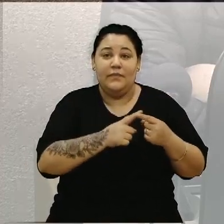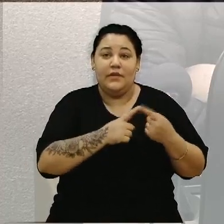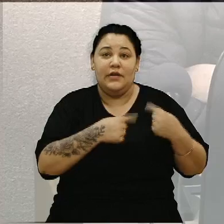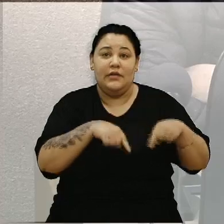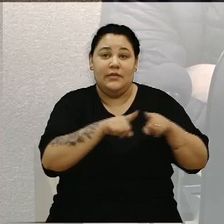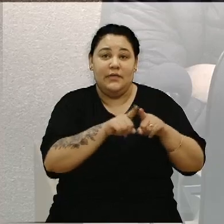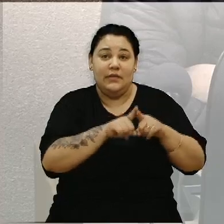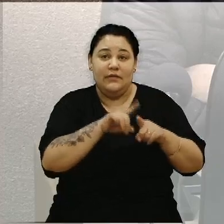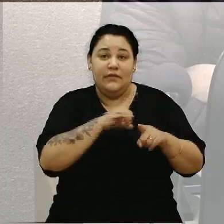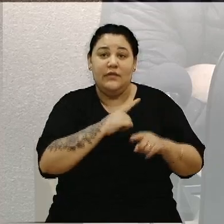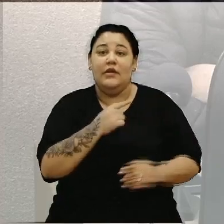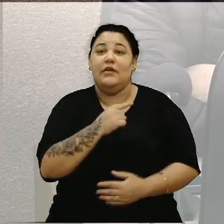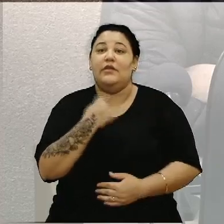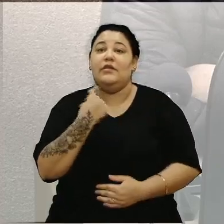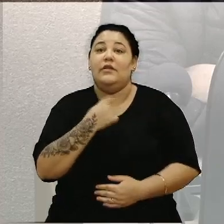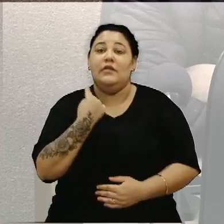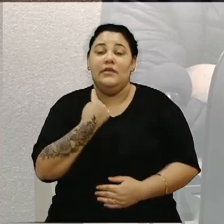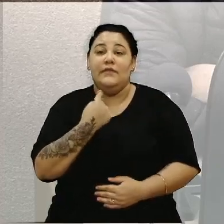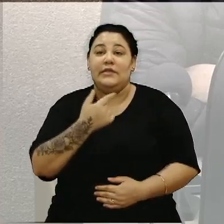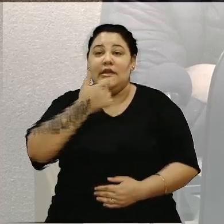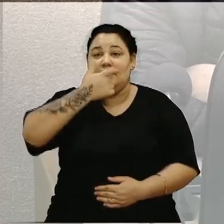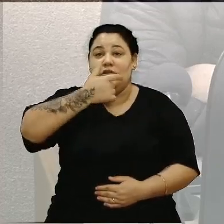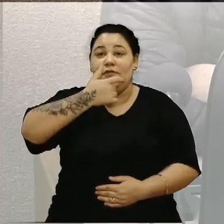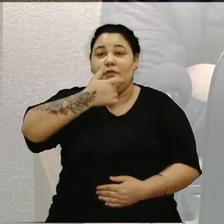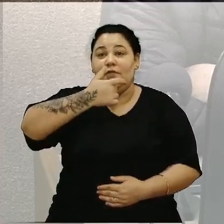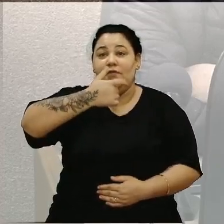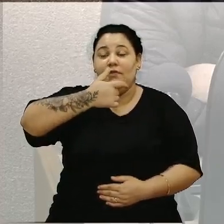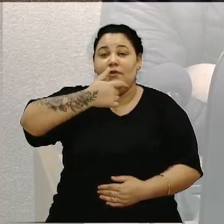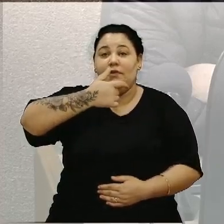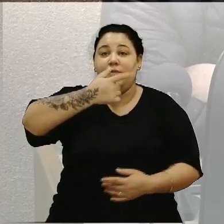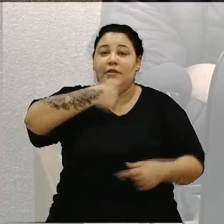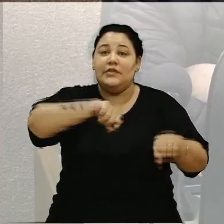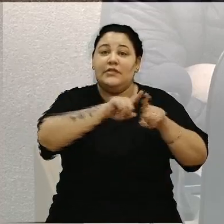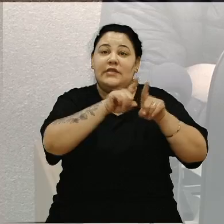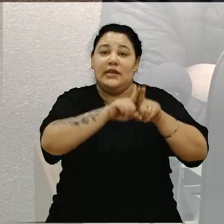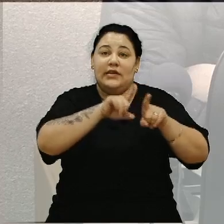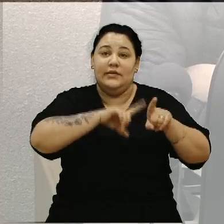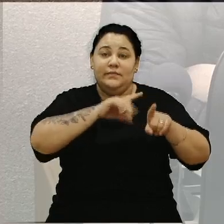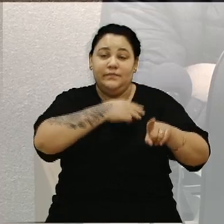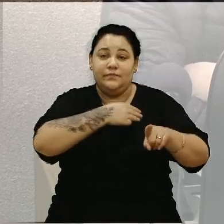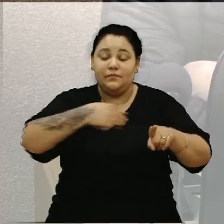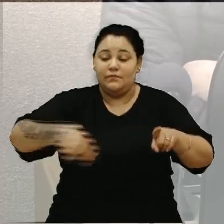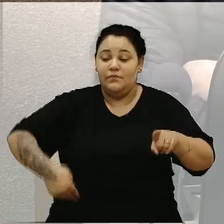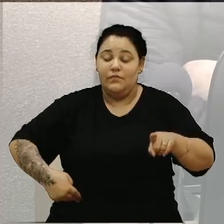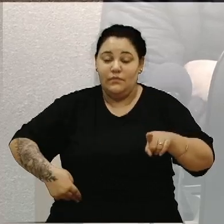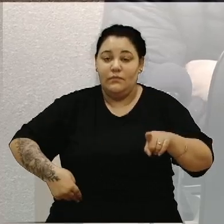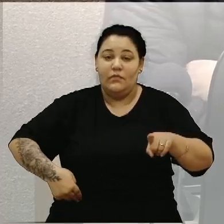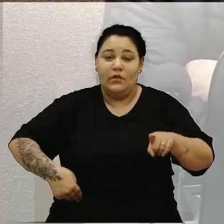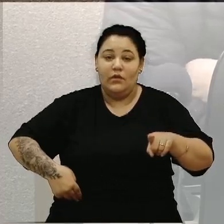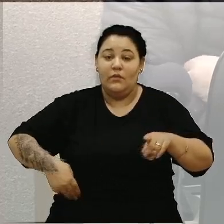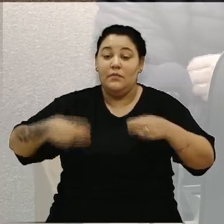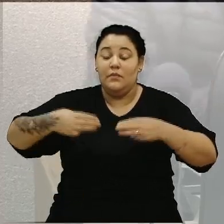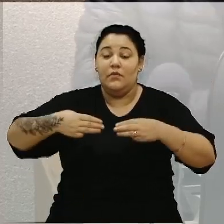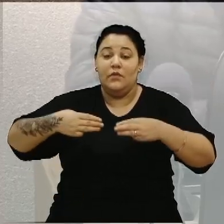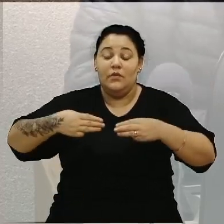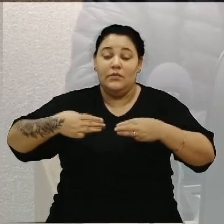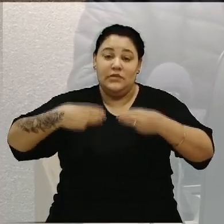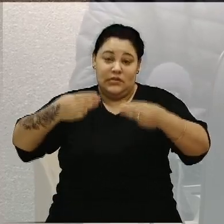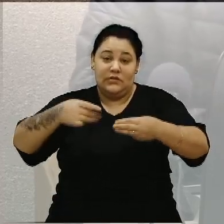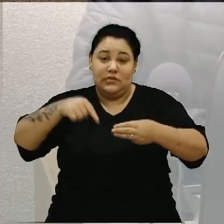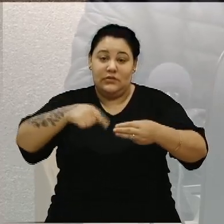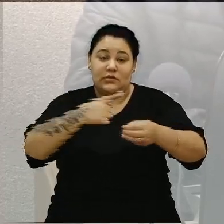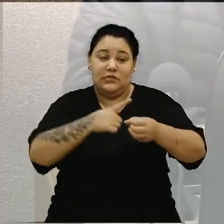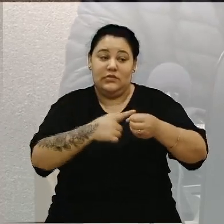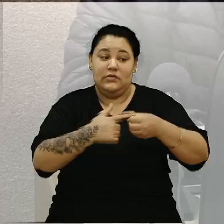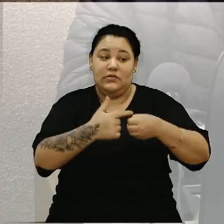né, já havia no Ministério das Cidades a orientação para que os municípios fizessem o plano de mobilidade urbana, desde